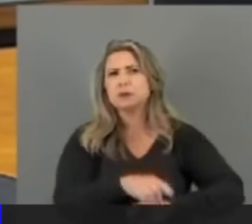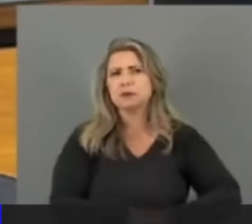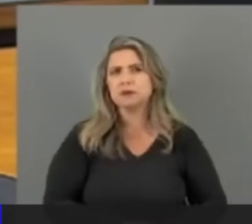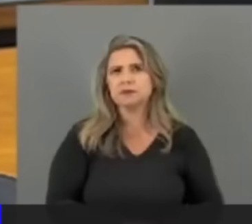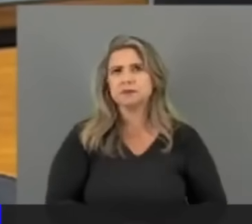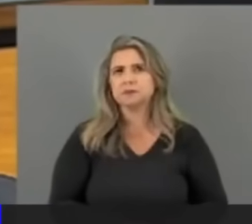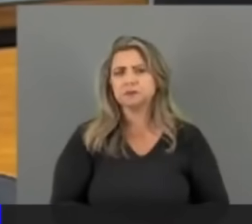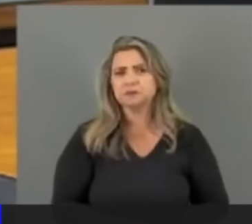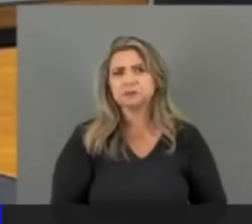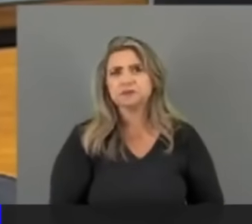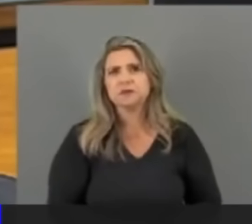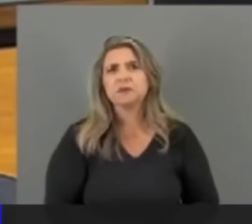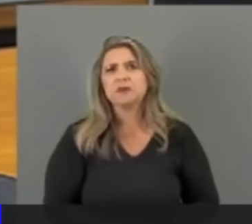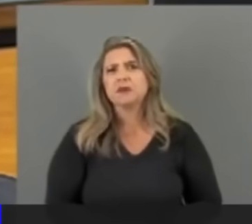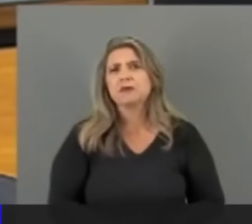Cabo Marcela.